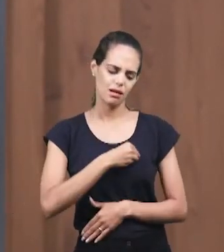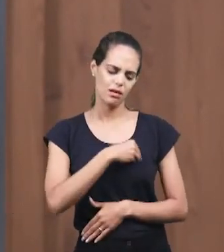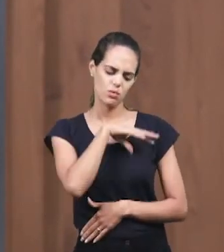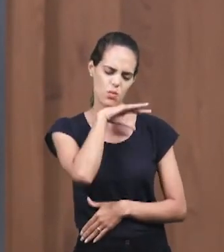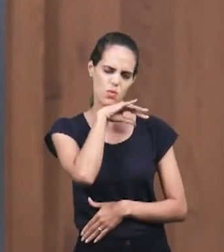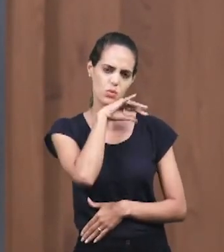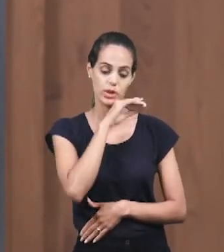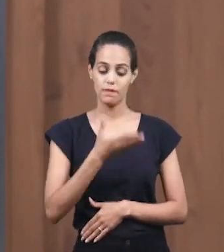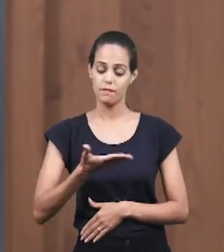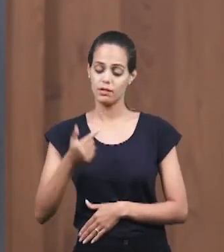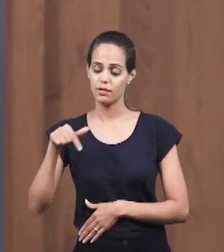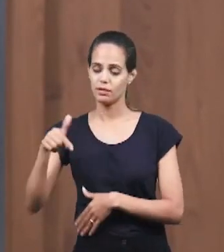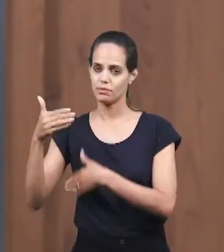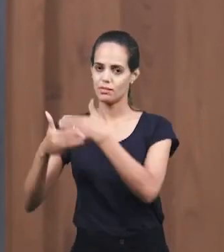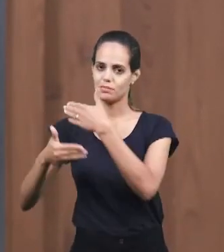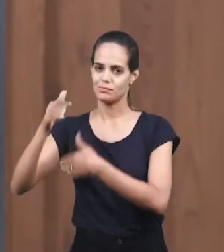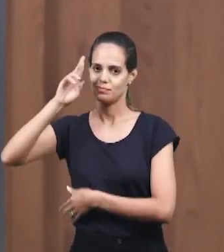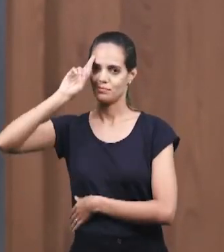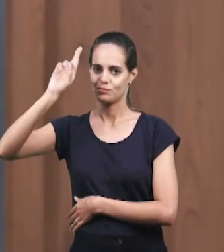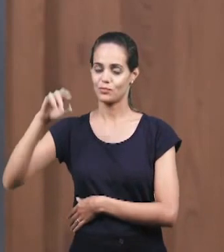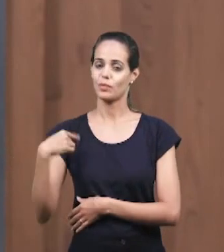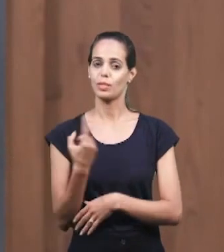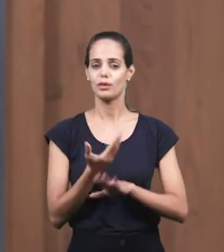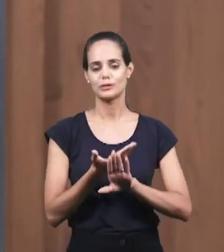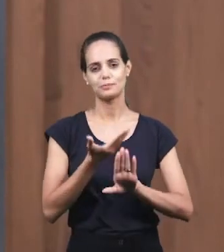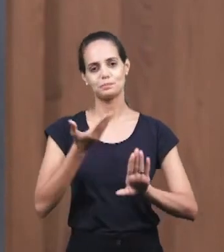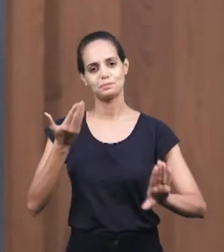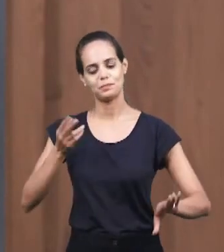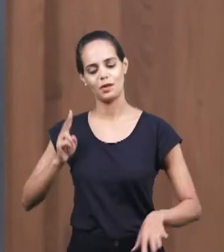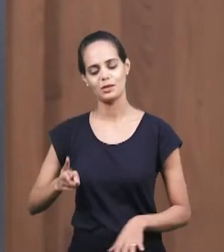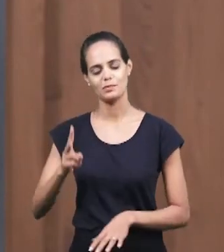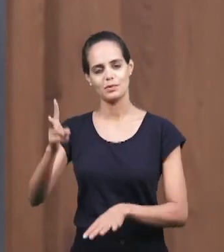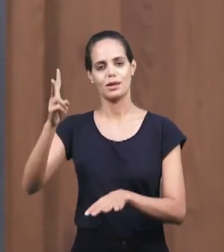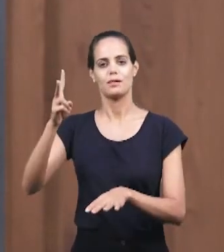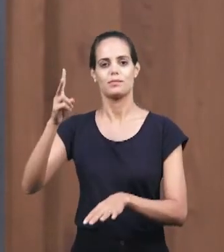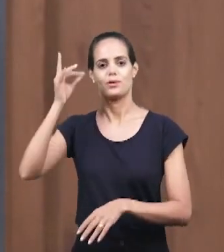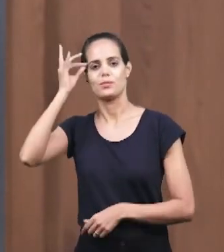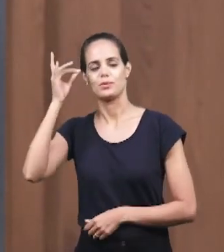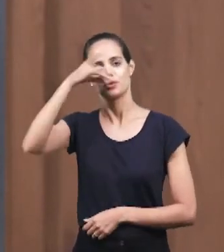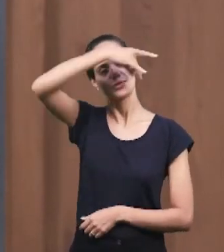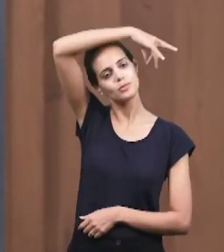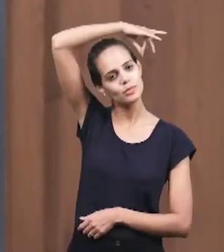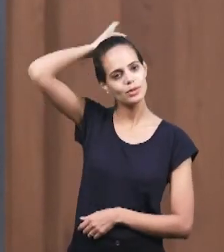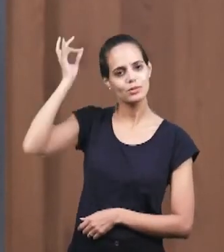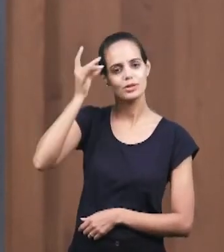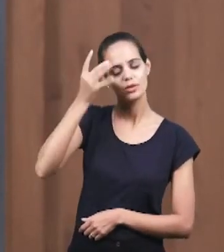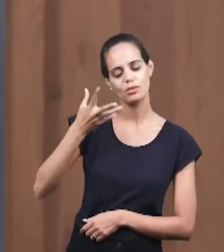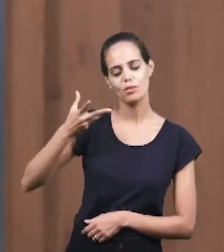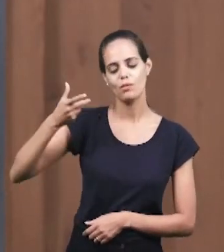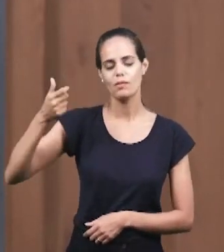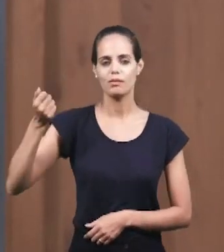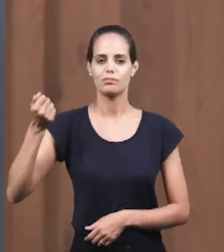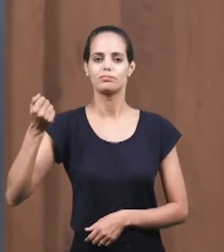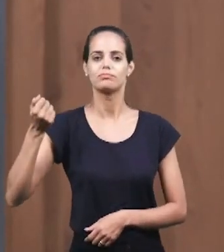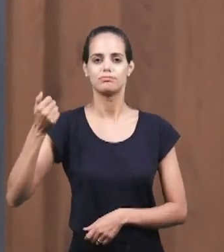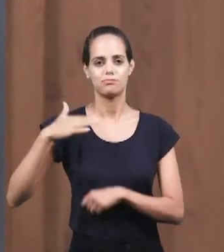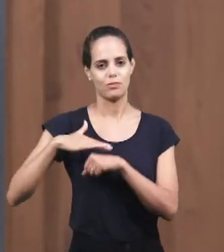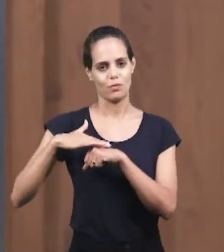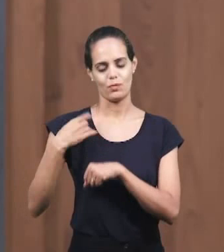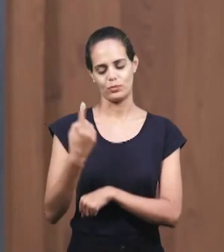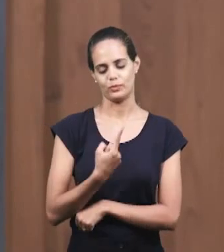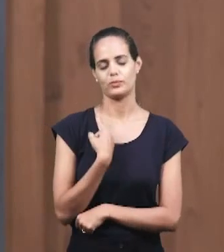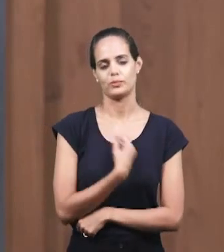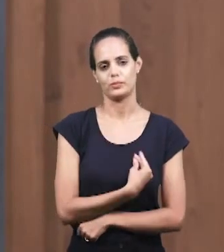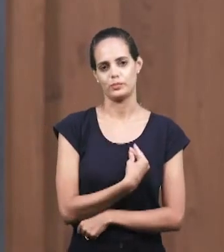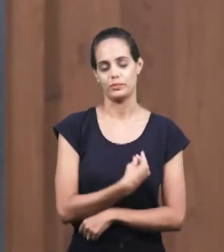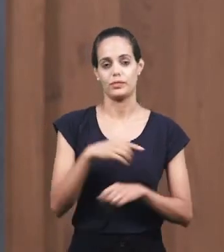deste ato da santificação do Espírito Santo, nos convencendo sempre do pecado para permanecermos firmes no Senhor. Bem citado